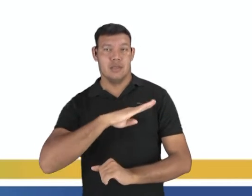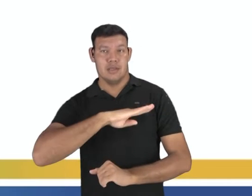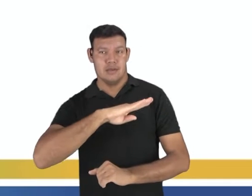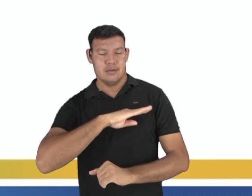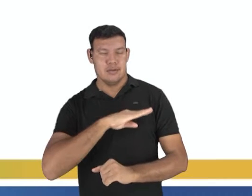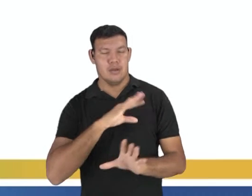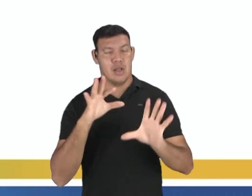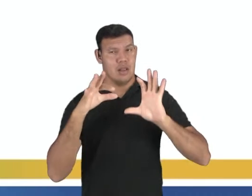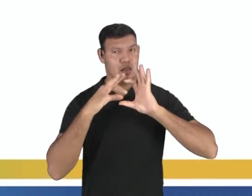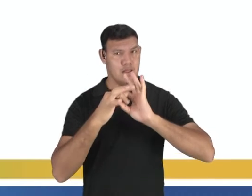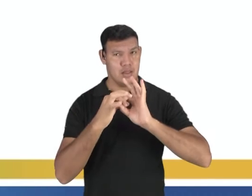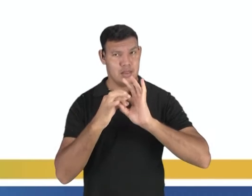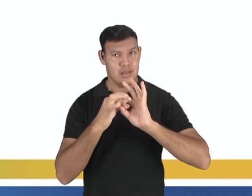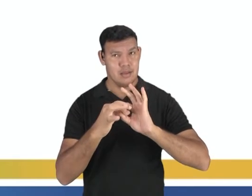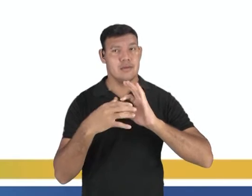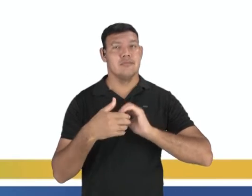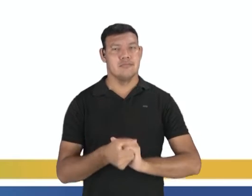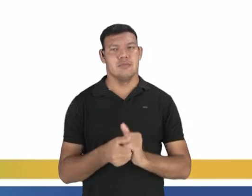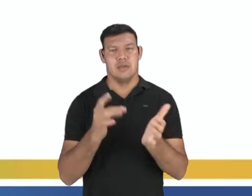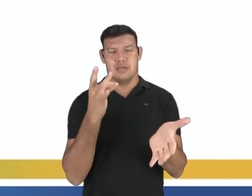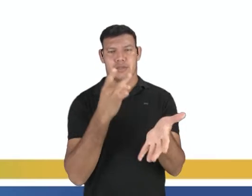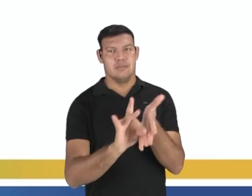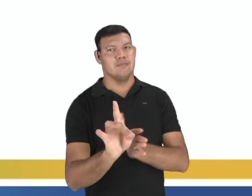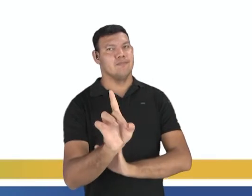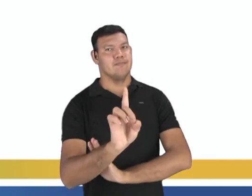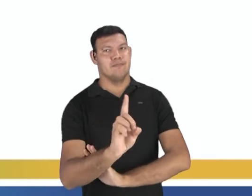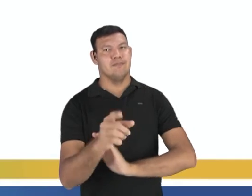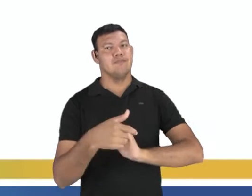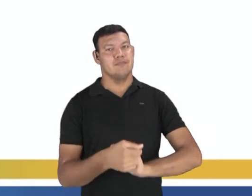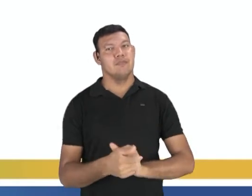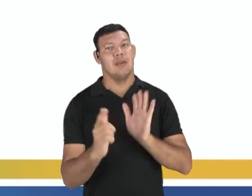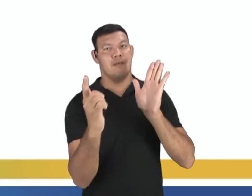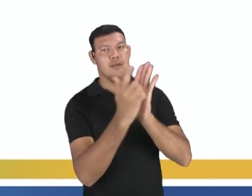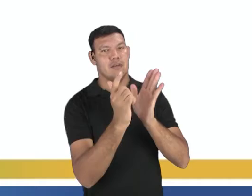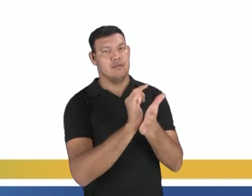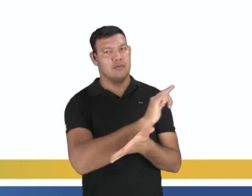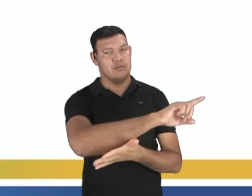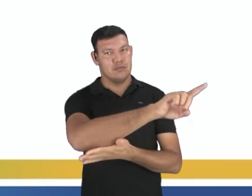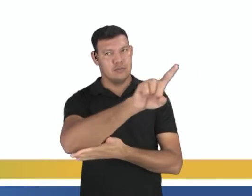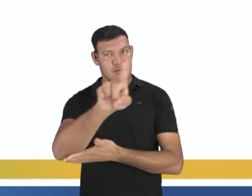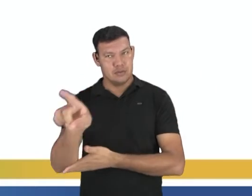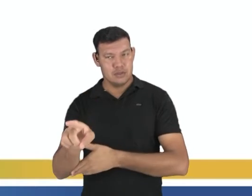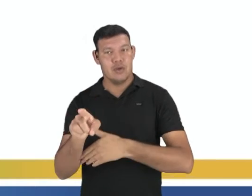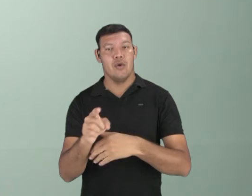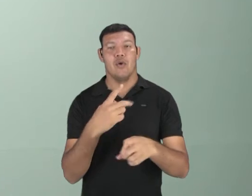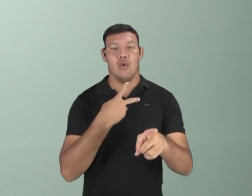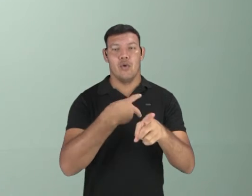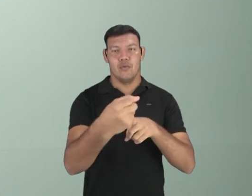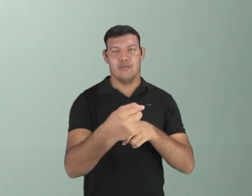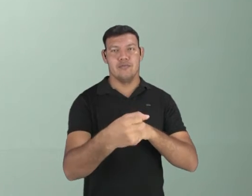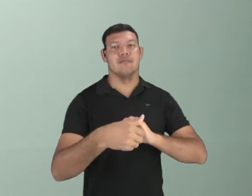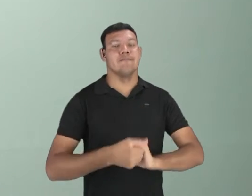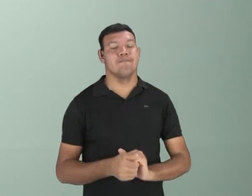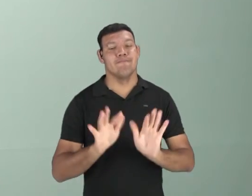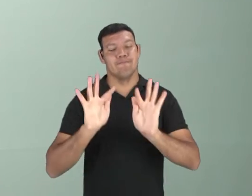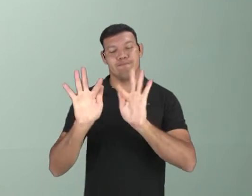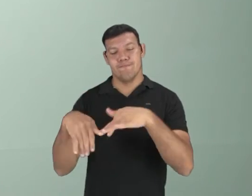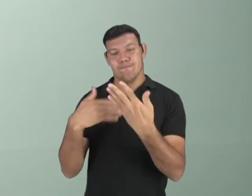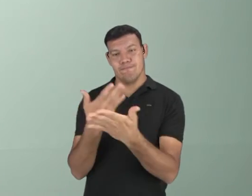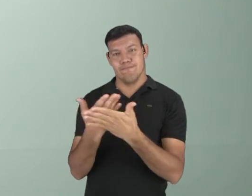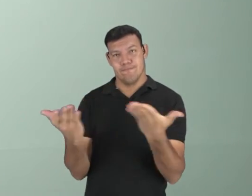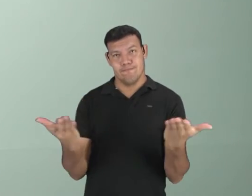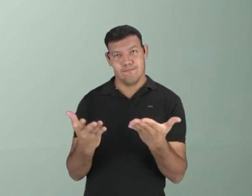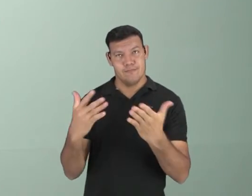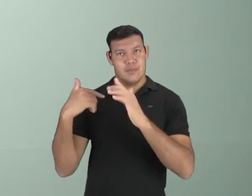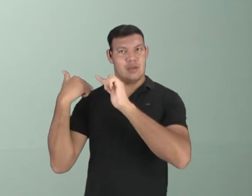como aliados, não adversários, e que o papel de todos é essencial para a vitória. Bom, chegamos ao final do nosso